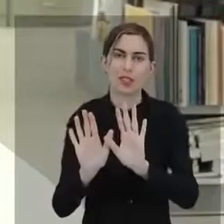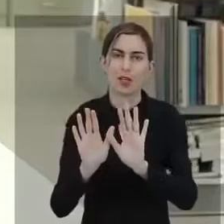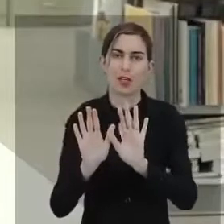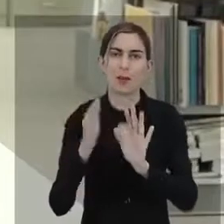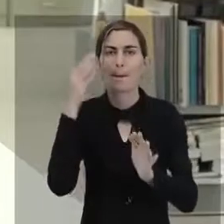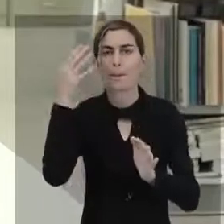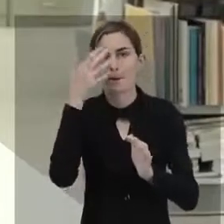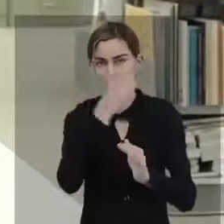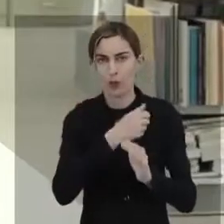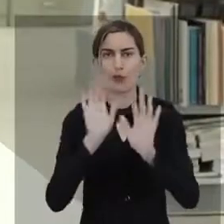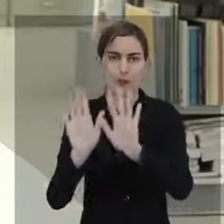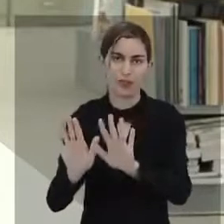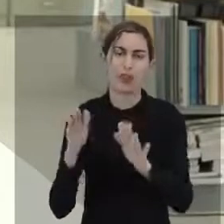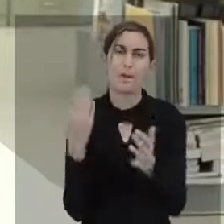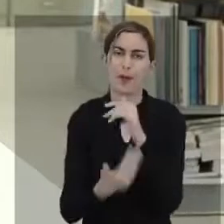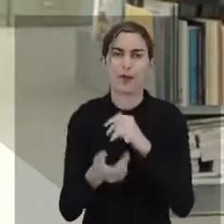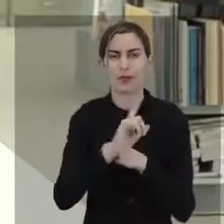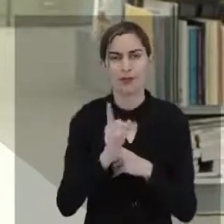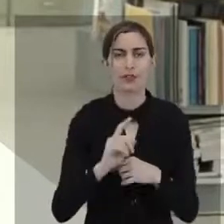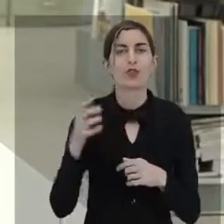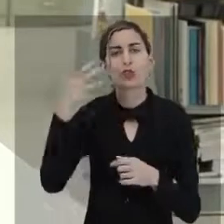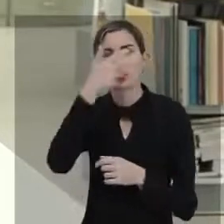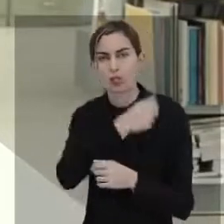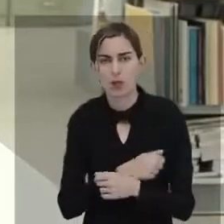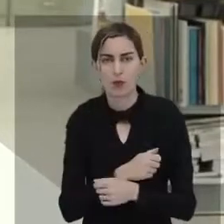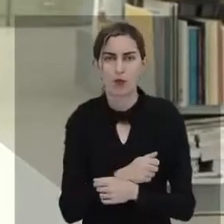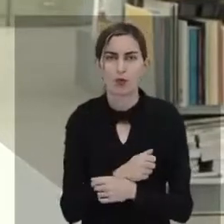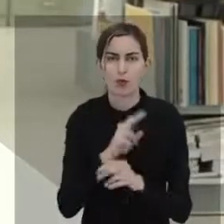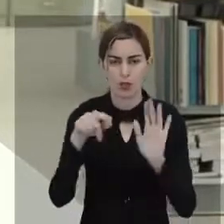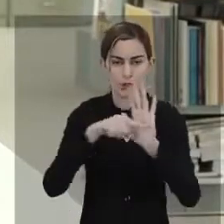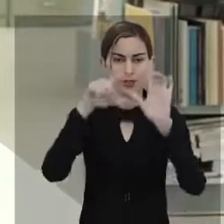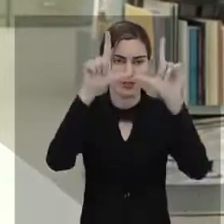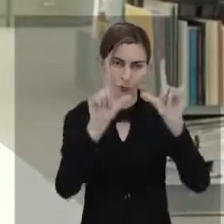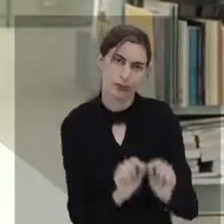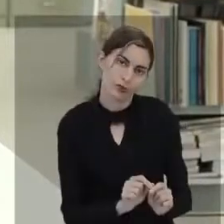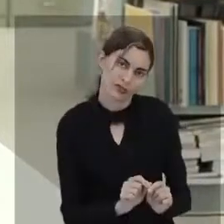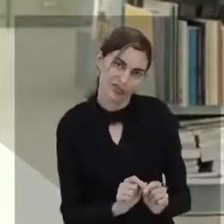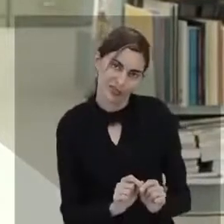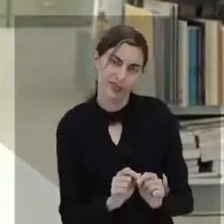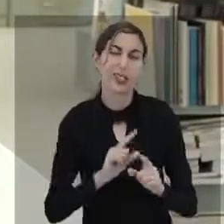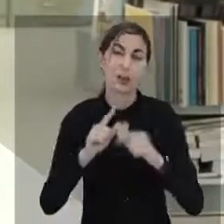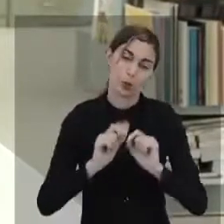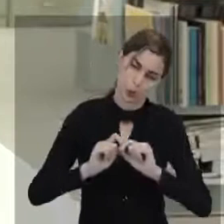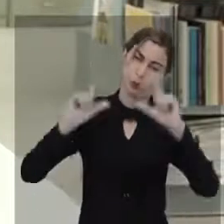foi persistida, ou seja, você salvou e quando o usuário fechou a aplicação e abriu de novo, ela estava